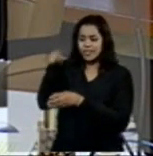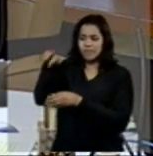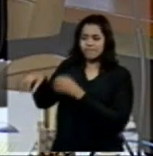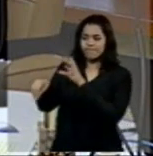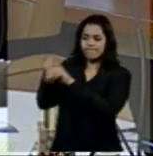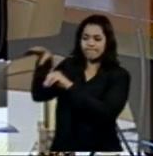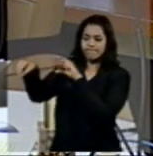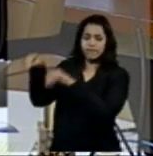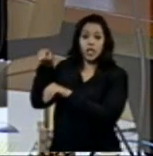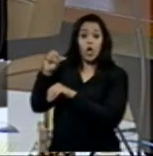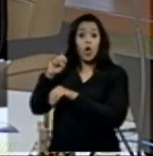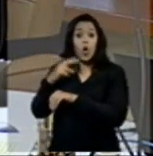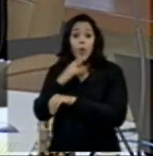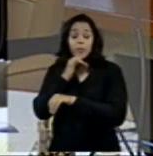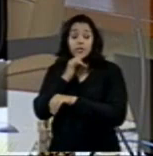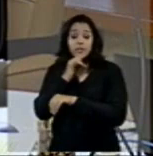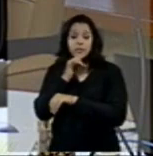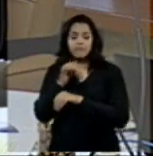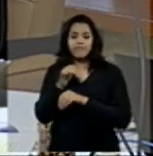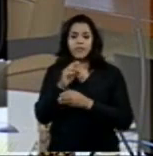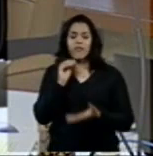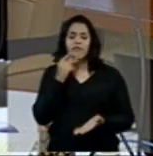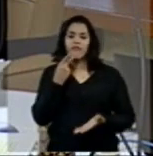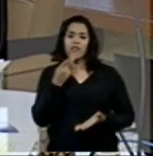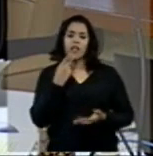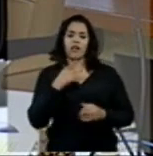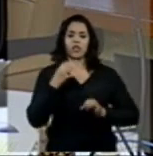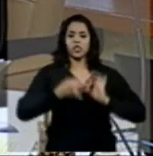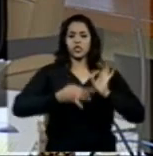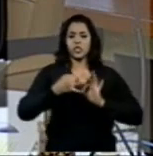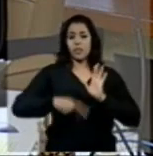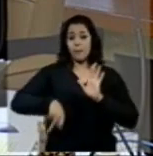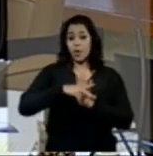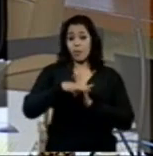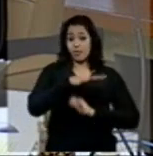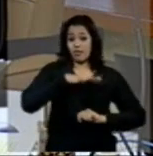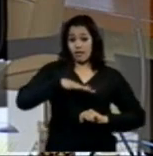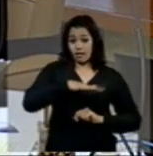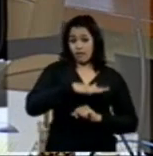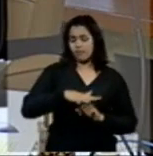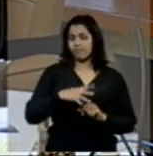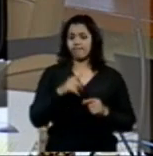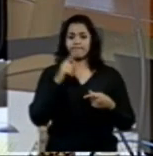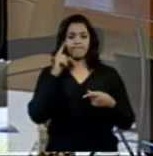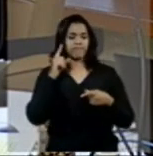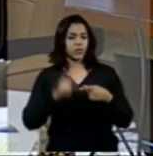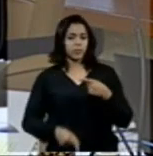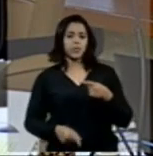ou asseverar que a justiça especializada não poderá impedir a